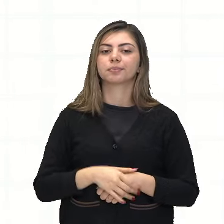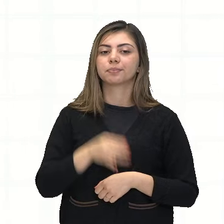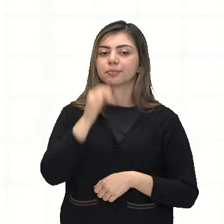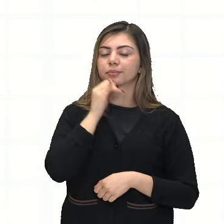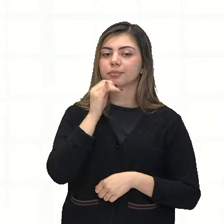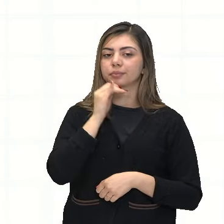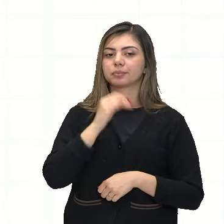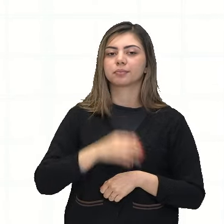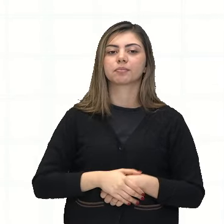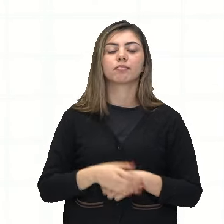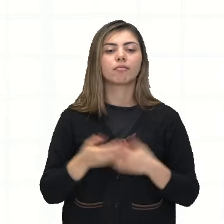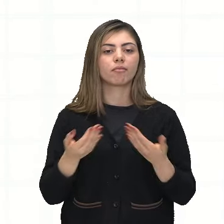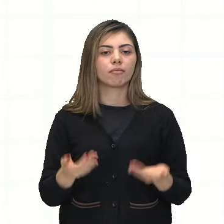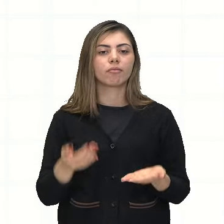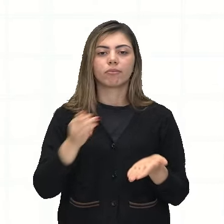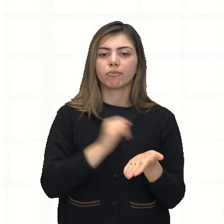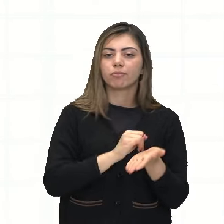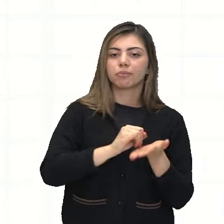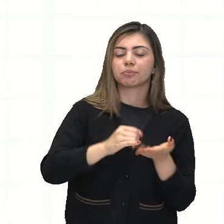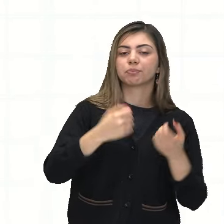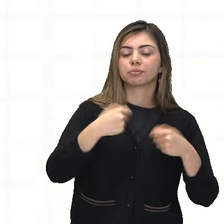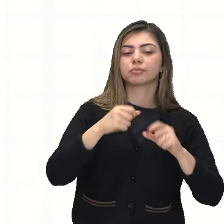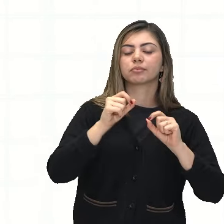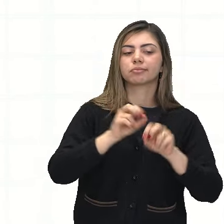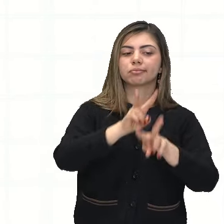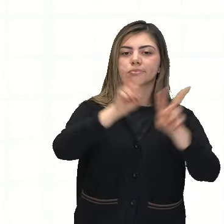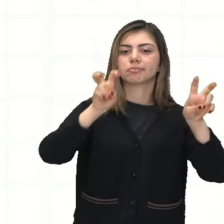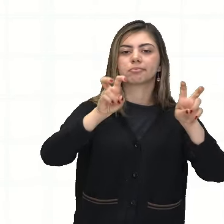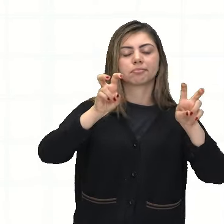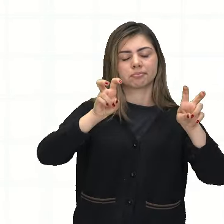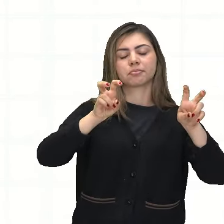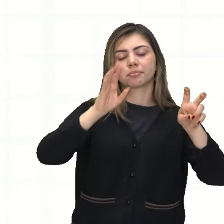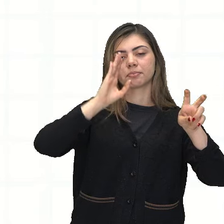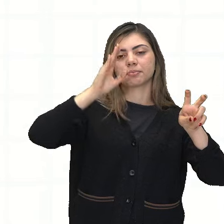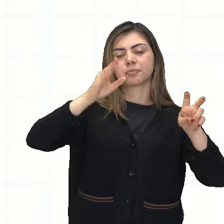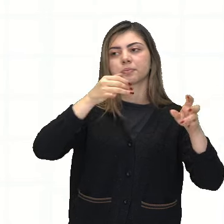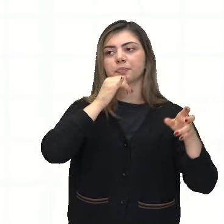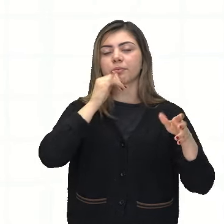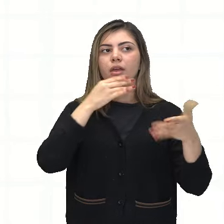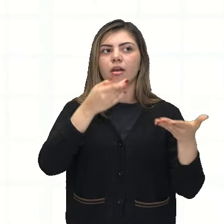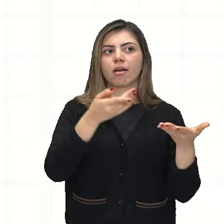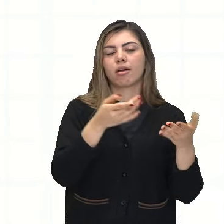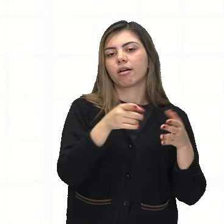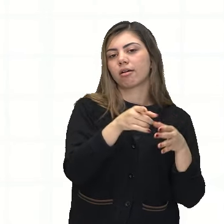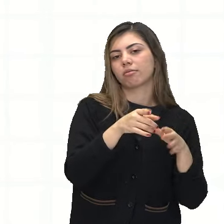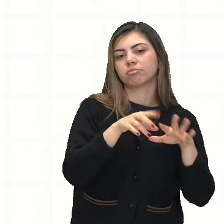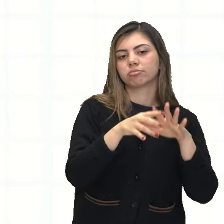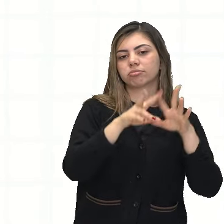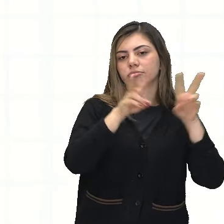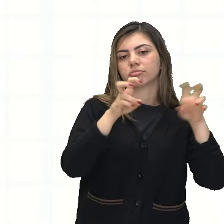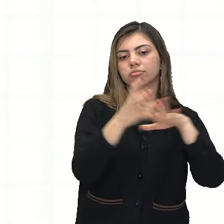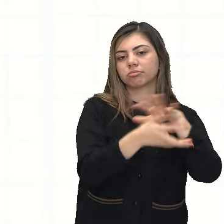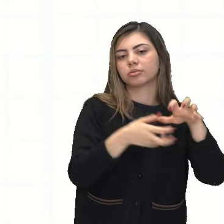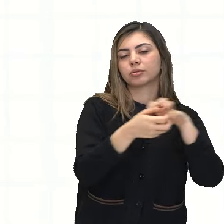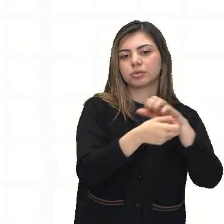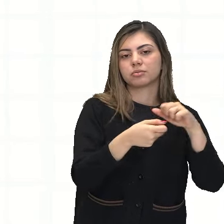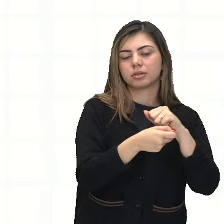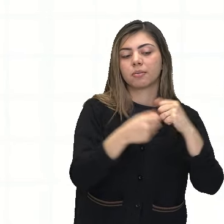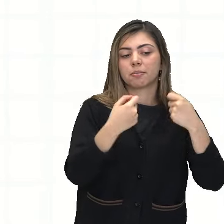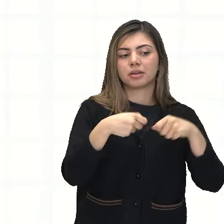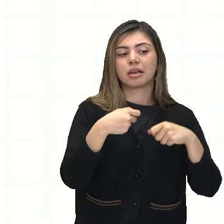introdução apresenta-se a tese principal então se eu tô eh defendendo que a sustentabilidade é um problema que precisa ser